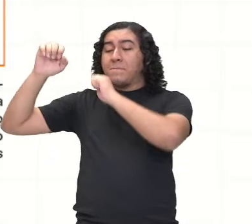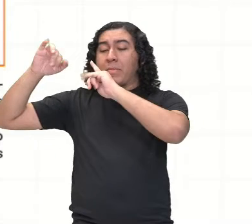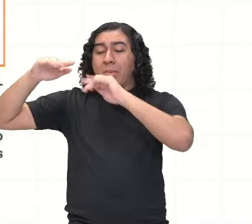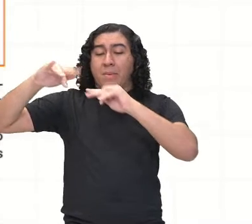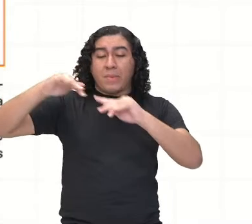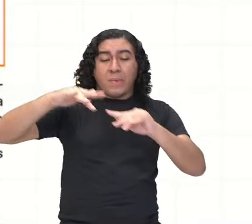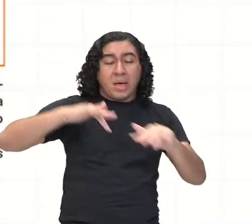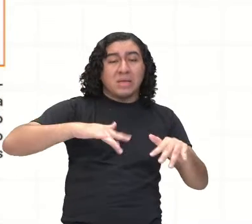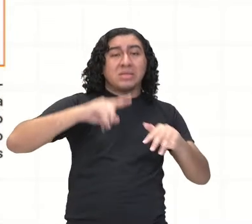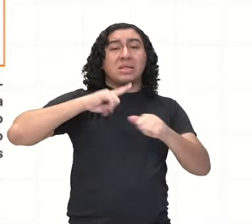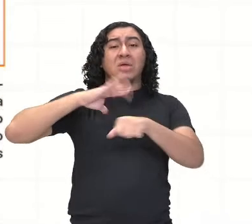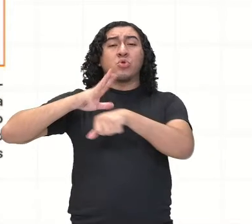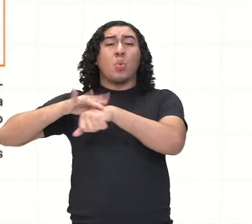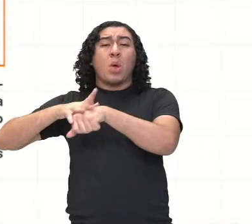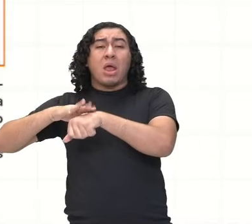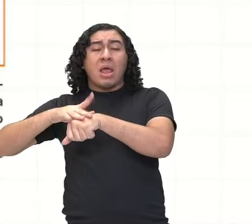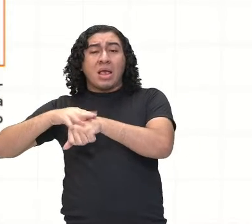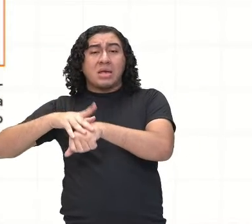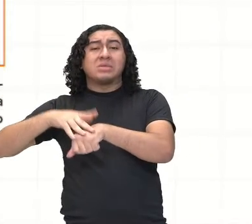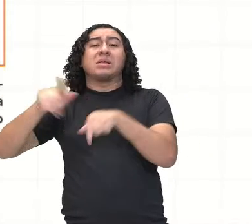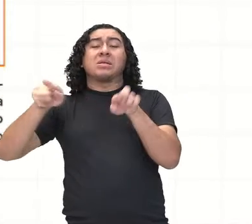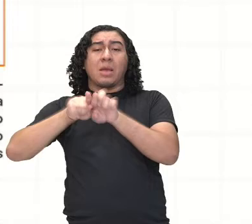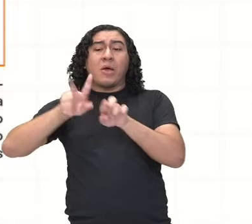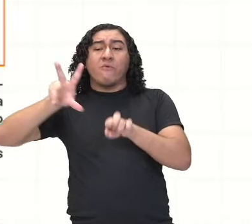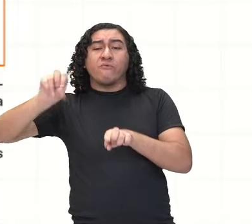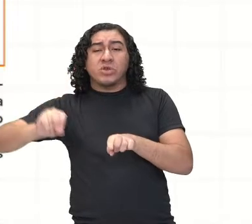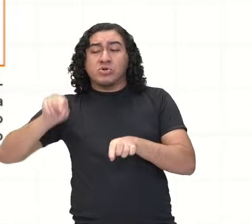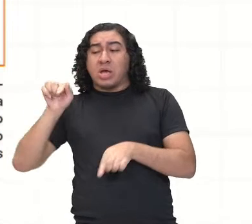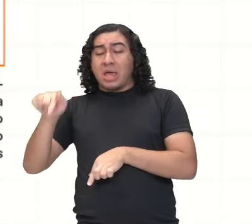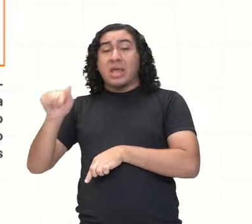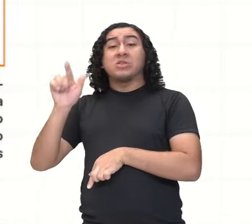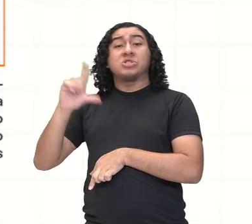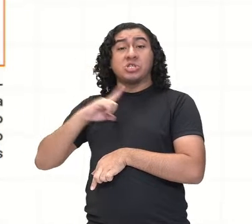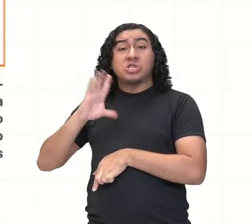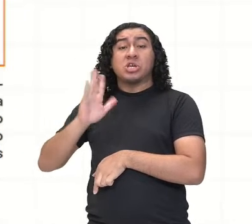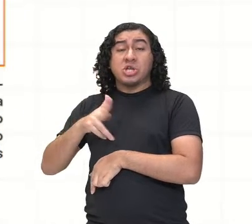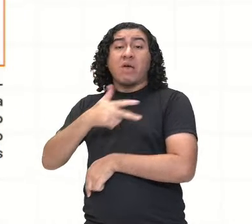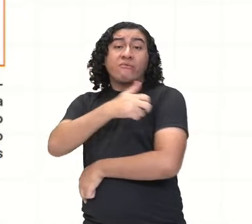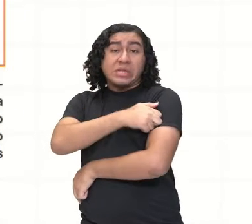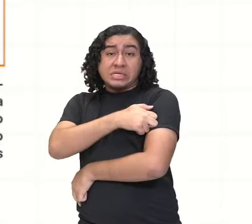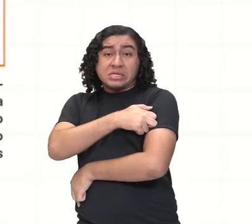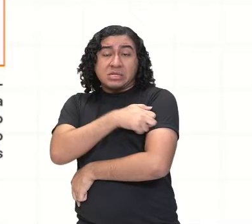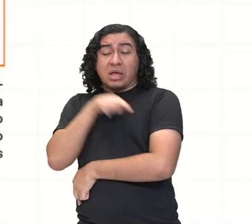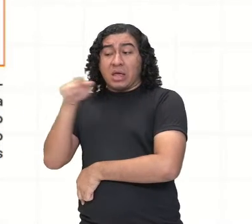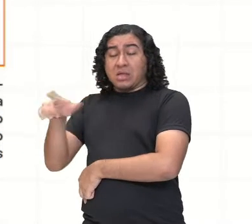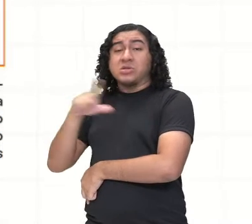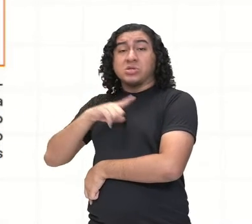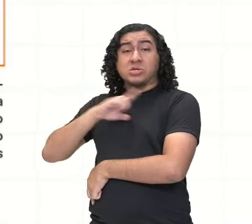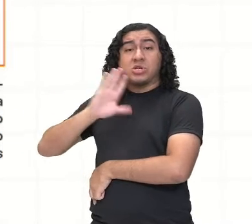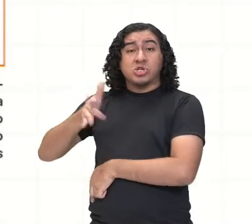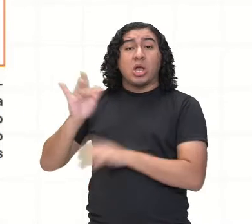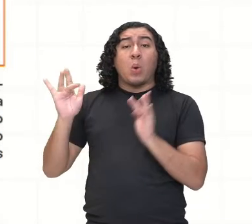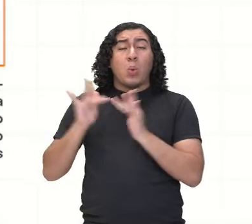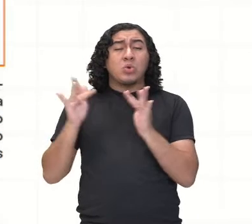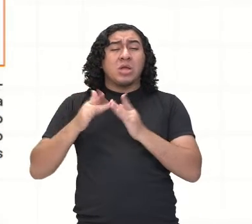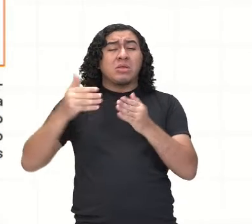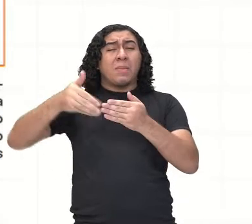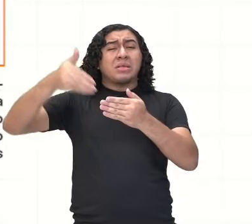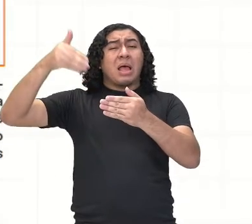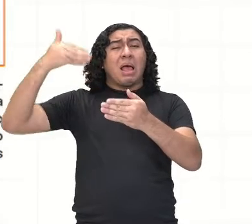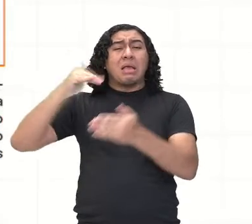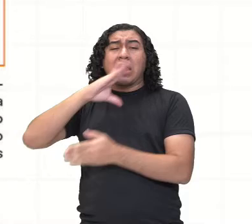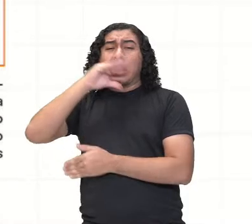germes, ele chega com vírus para os quais ele já estava imunizado, para os quais ele já tinha contato desde